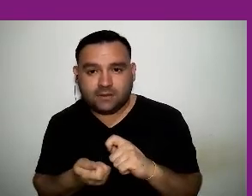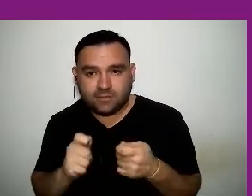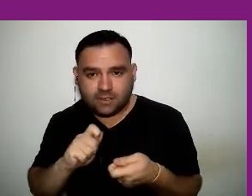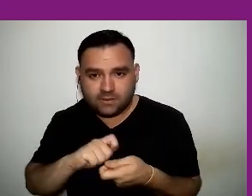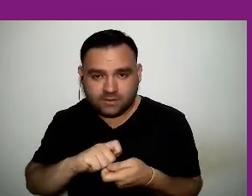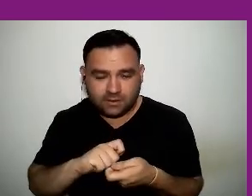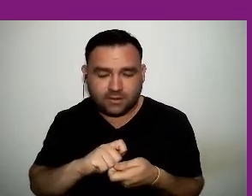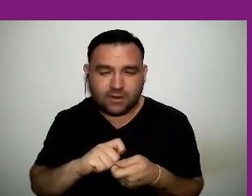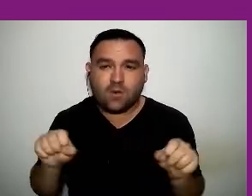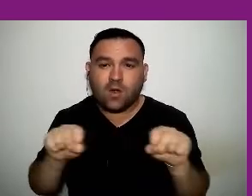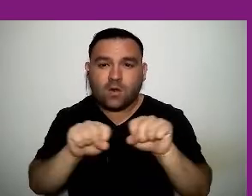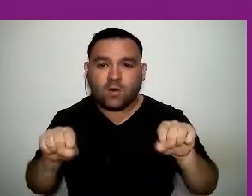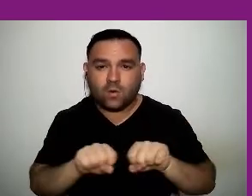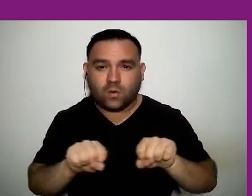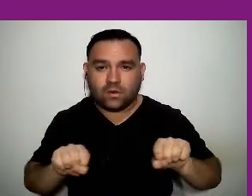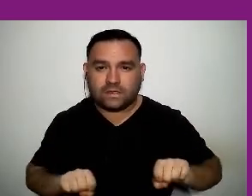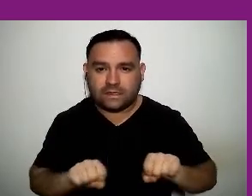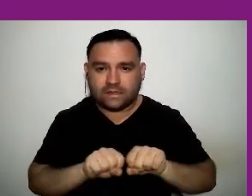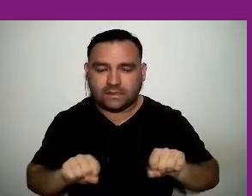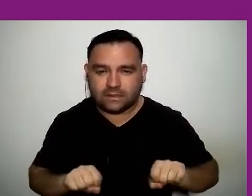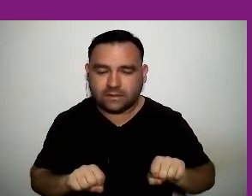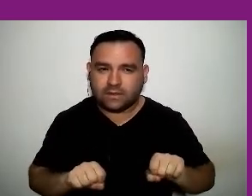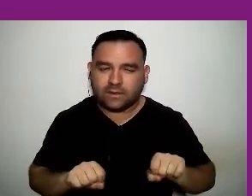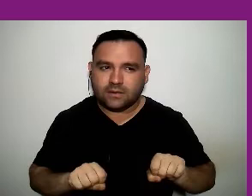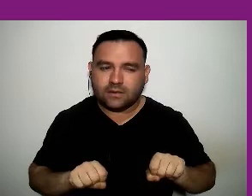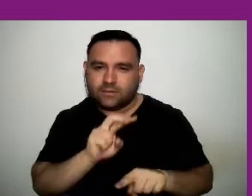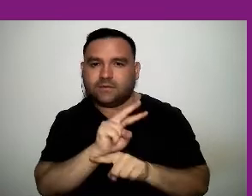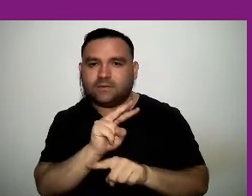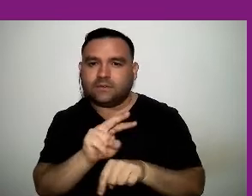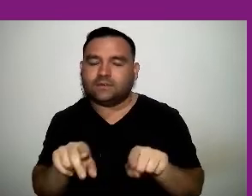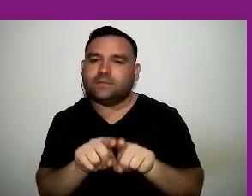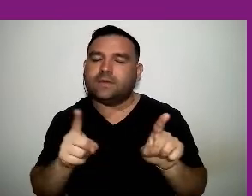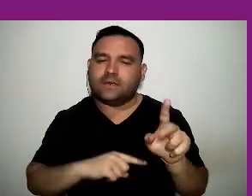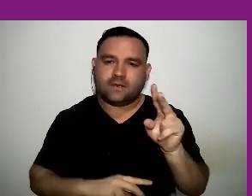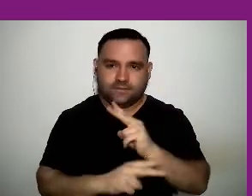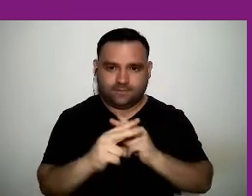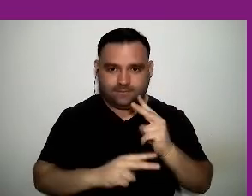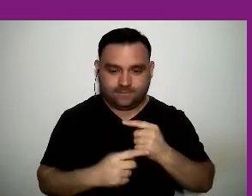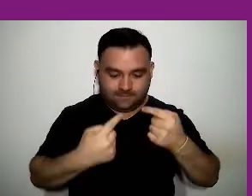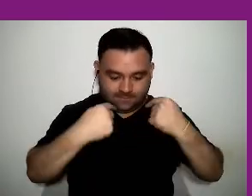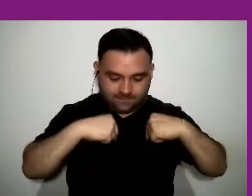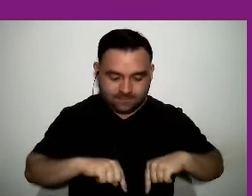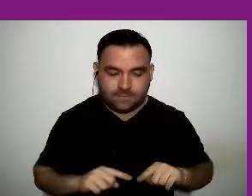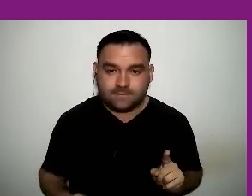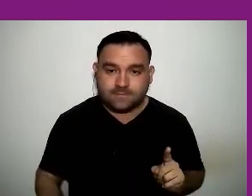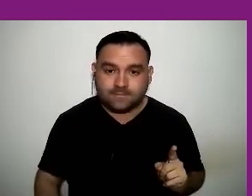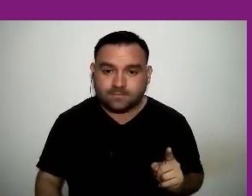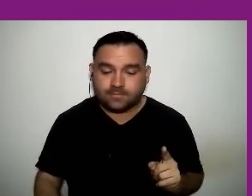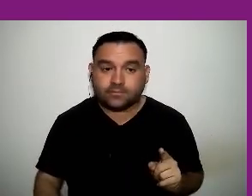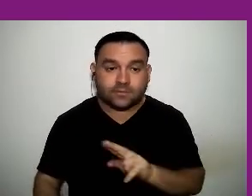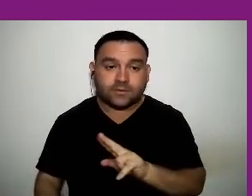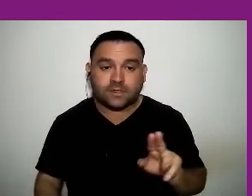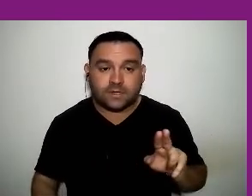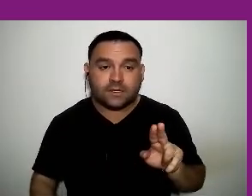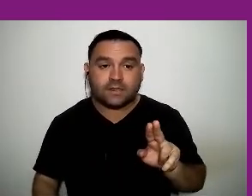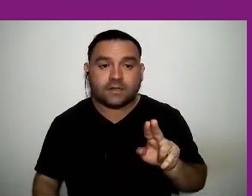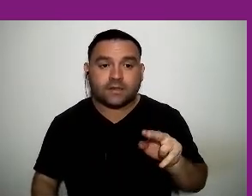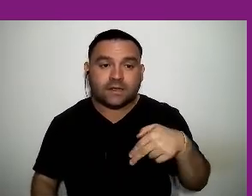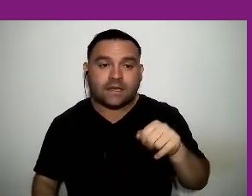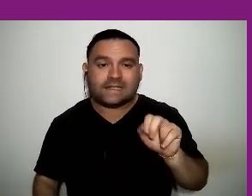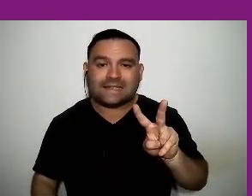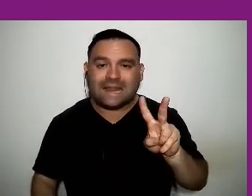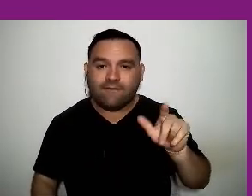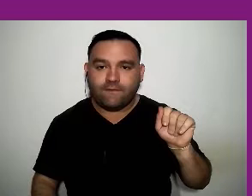adaptação, não é? O sistema assistido ventilatório, chamado de